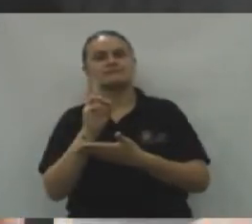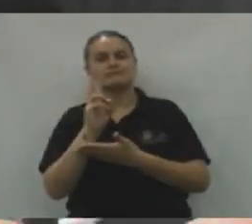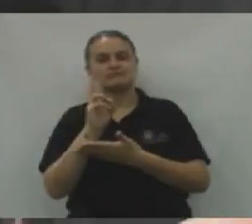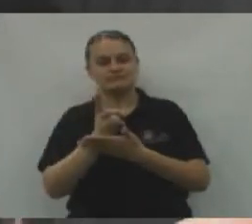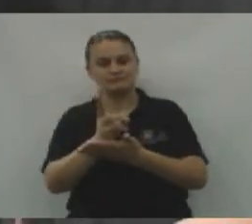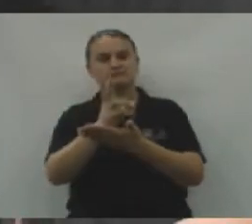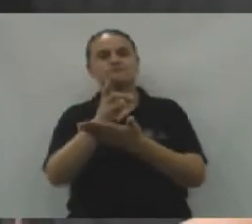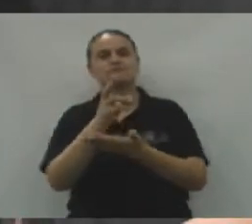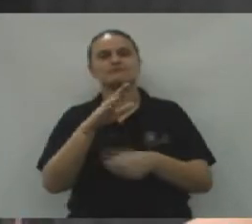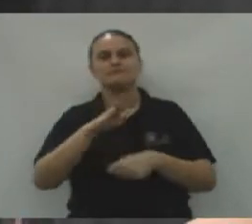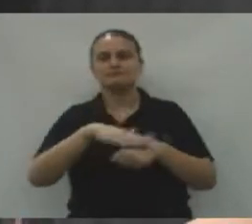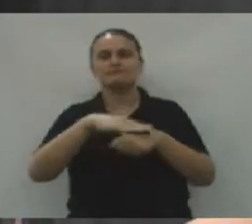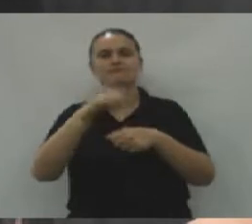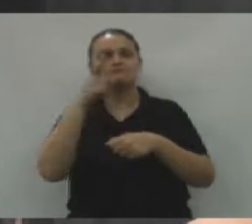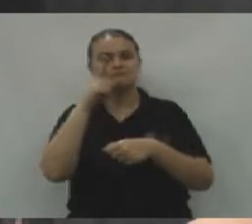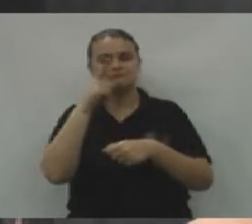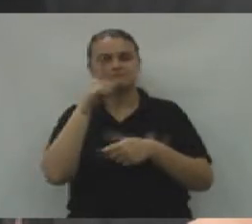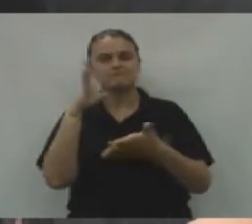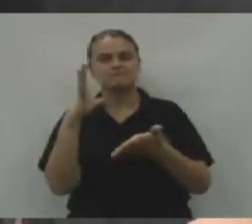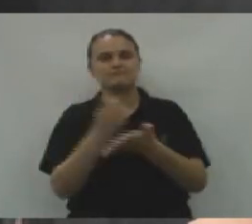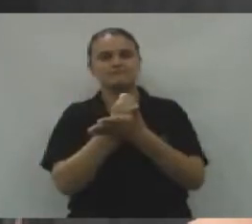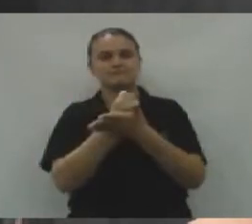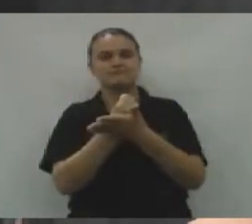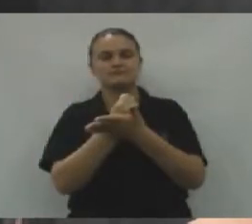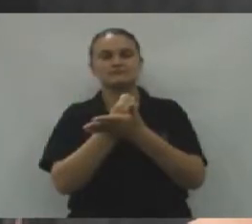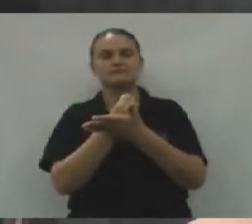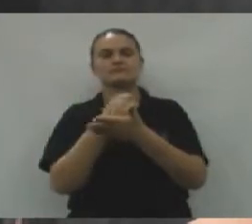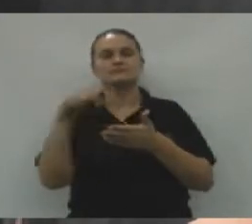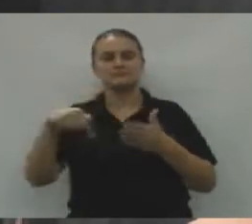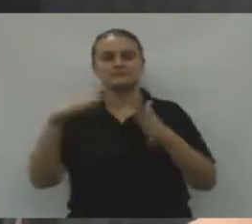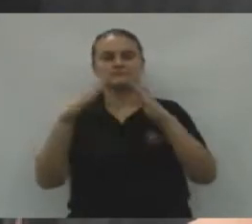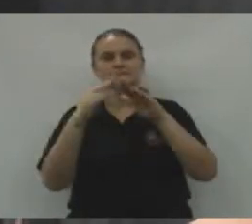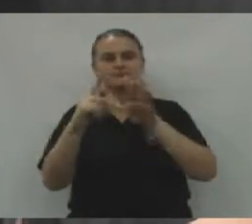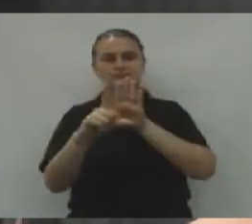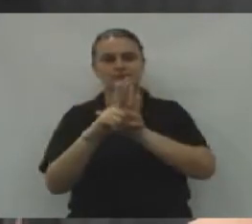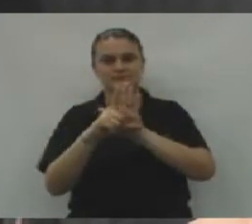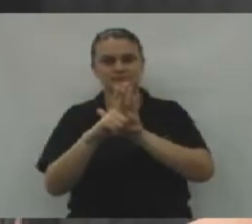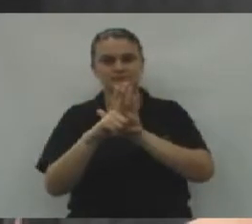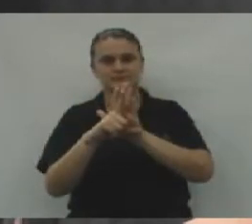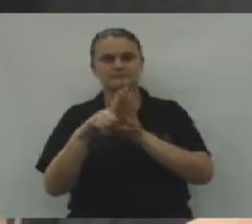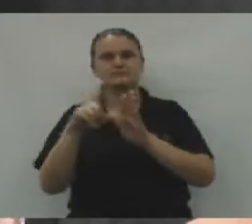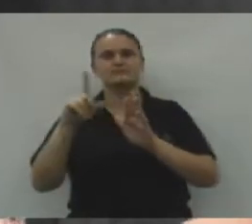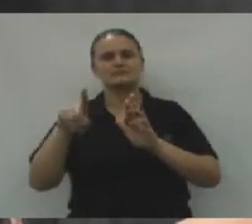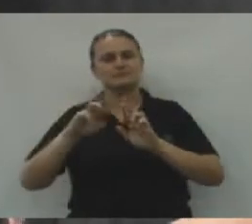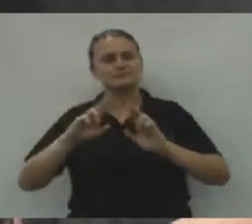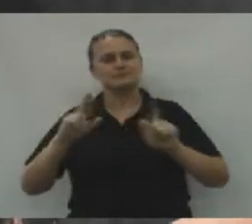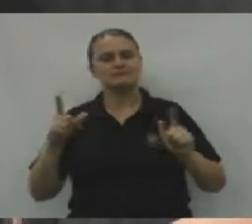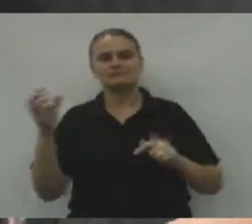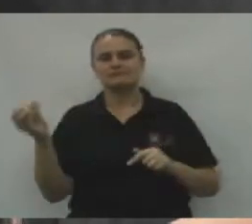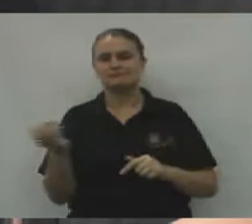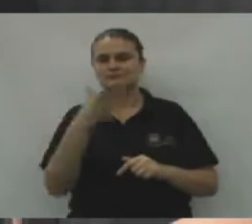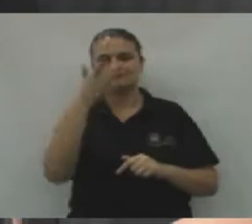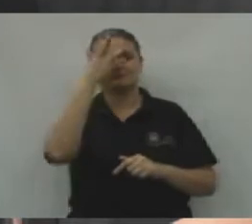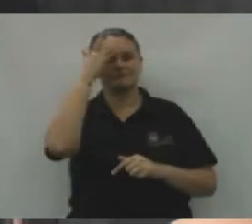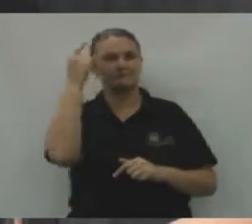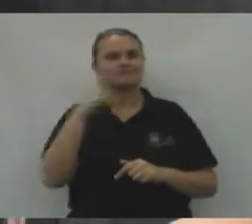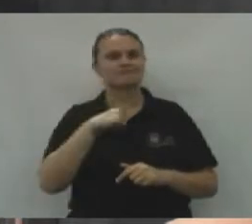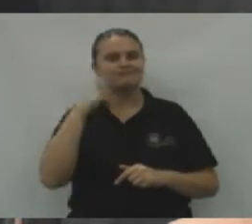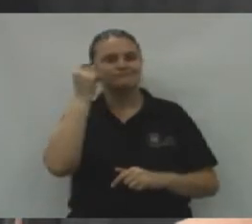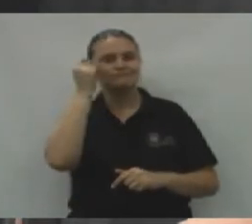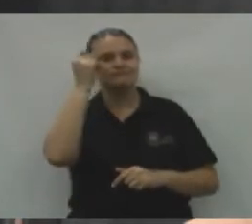estímulo de cada vez mais. Sem dúvida nenhuma, com uma Casa de Leis totalmente renovada, com